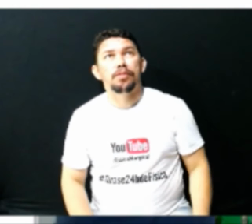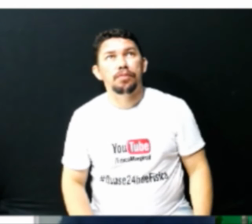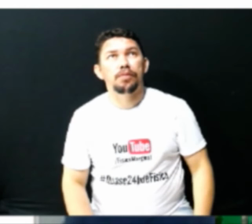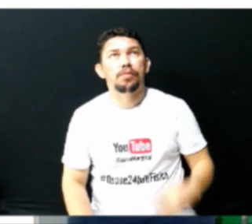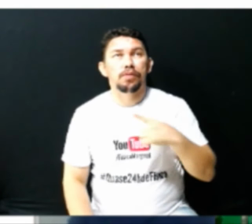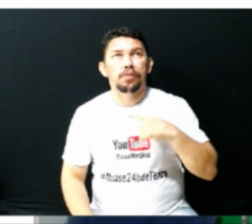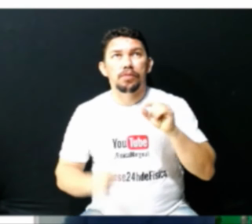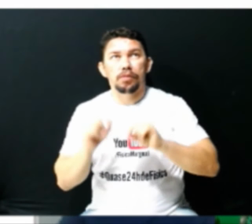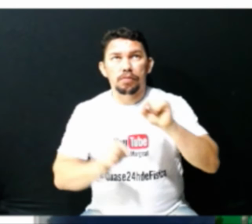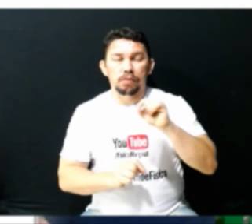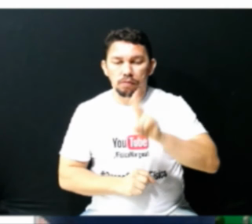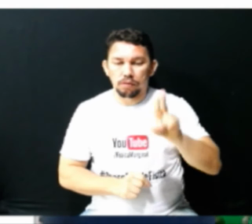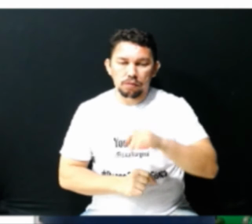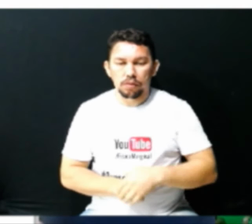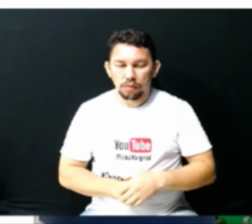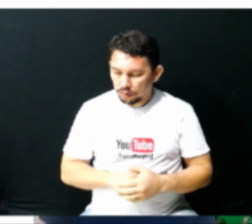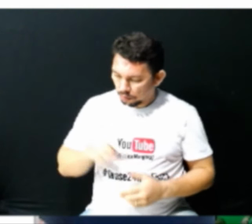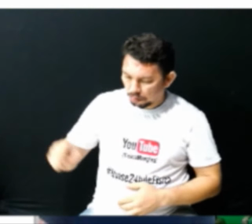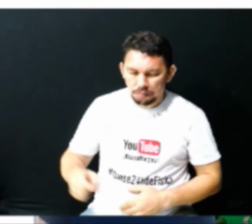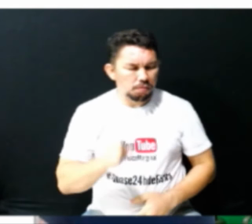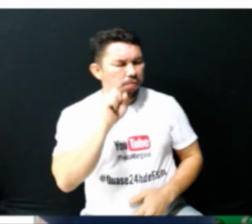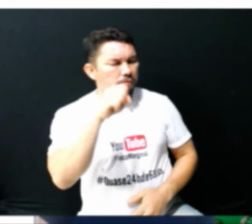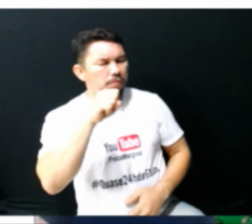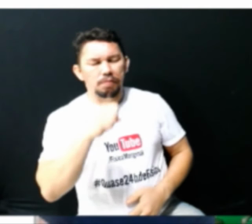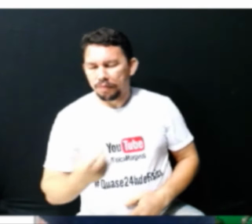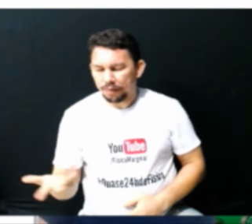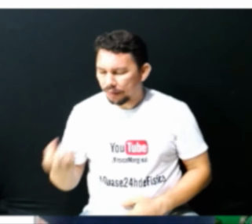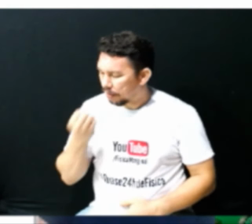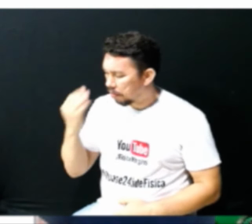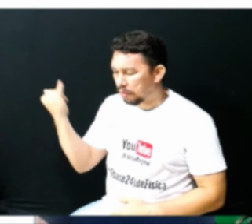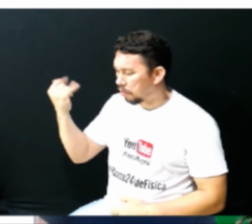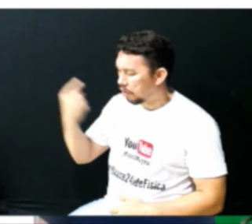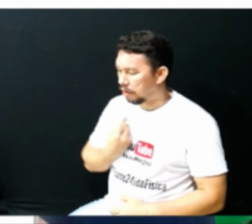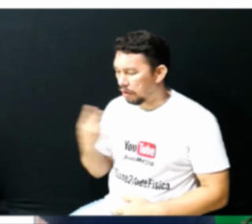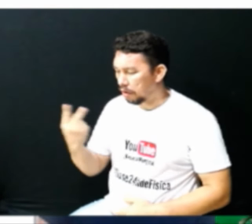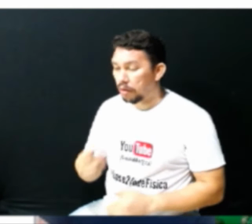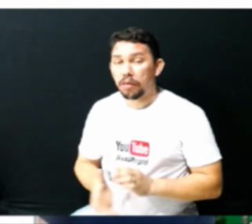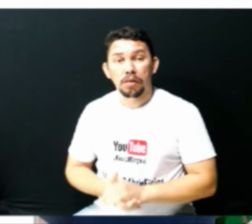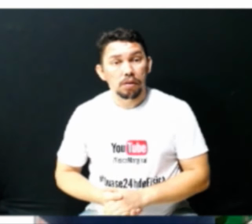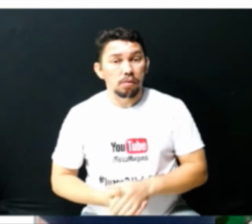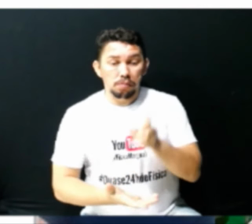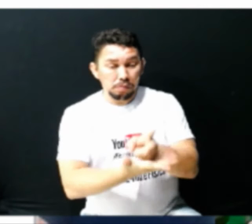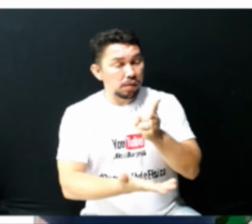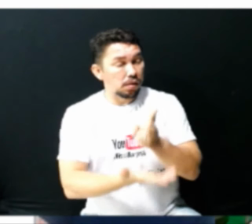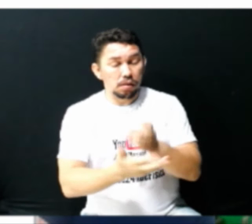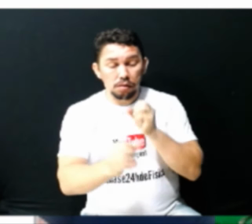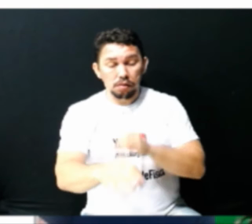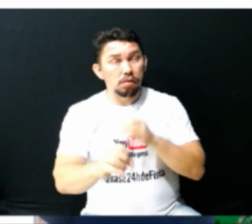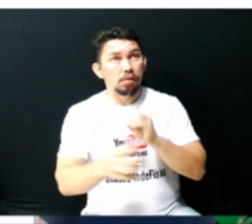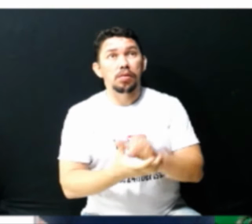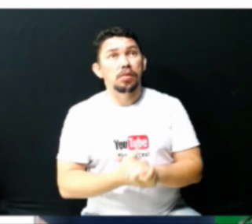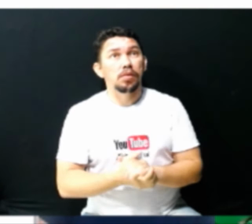também? Sim, aí é fundamental para a gente. Eu uso toda aula minha que tenha um aplicativo